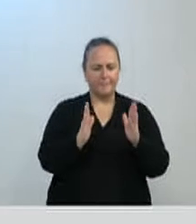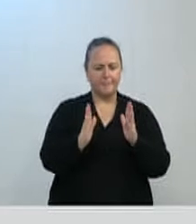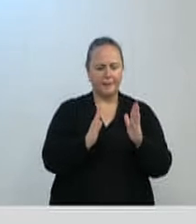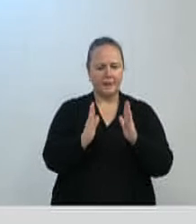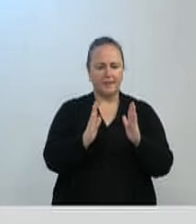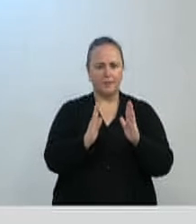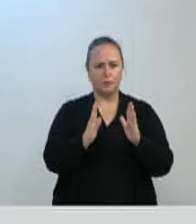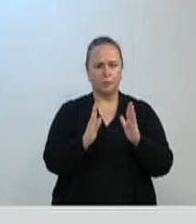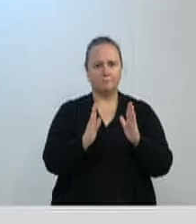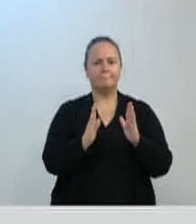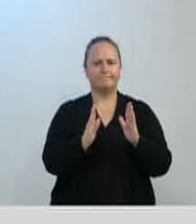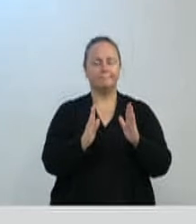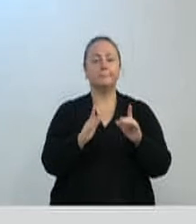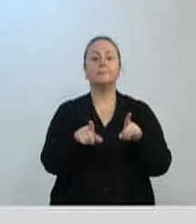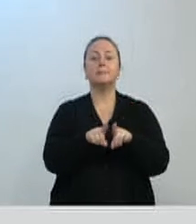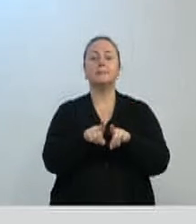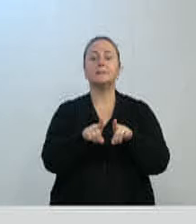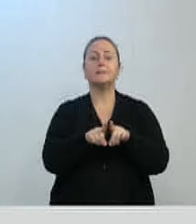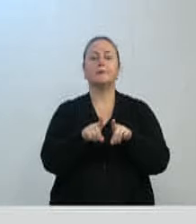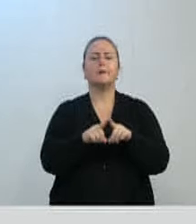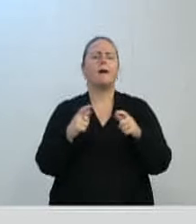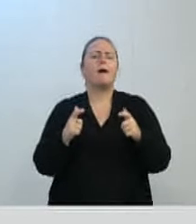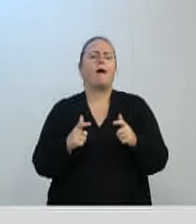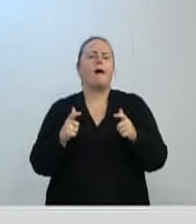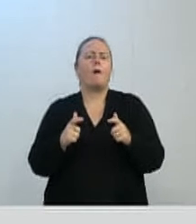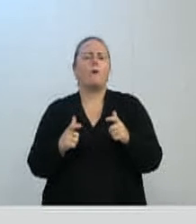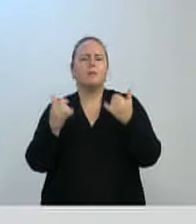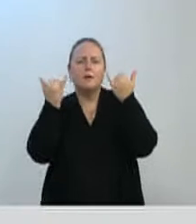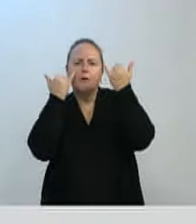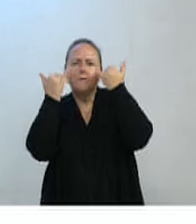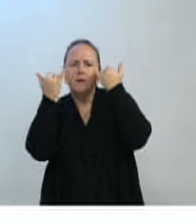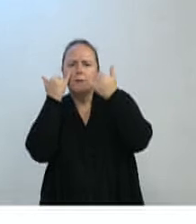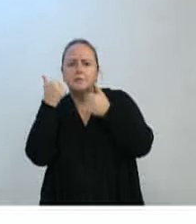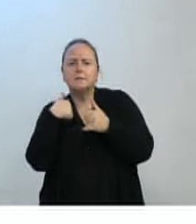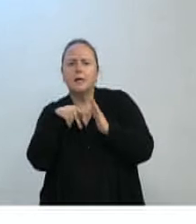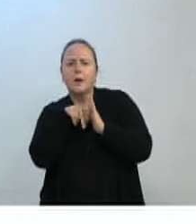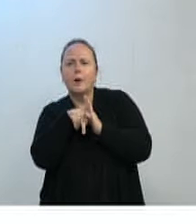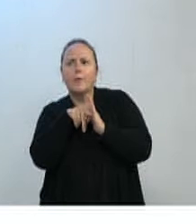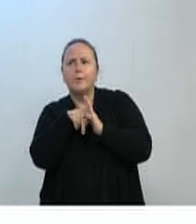referência e a fonte de onde essa informação foi retirada.